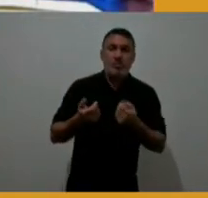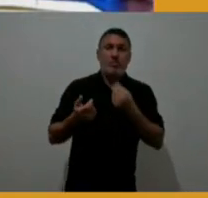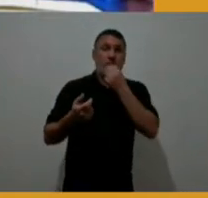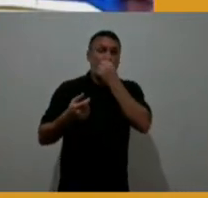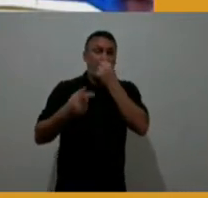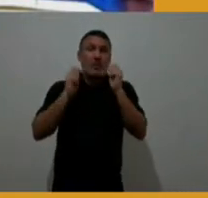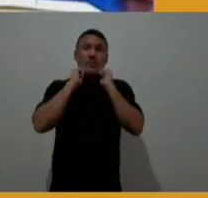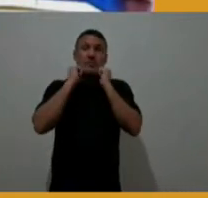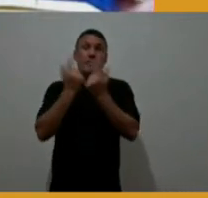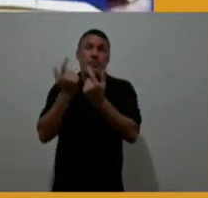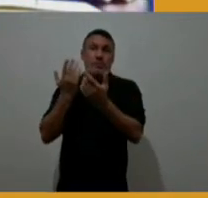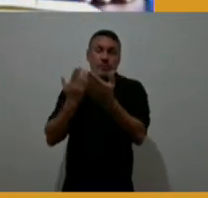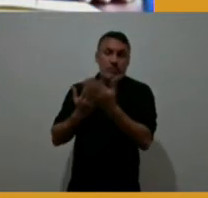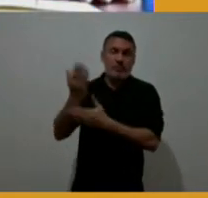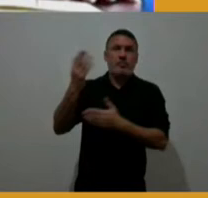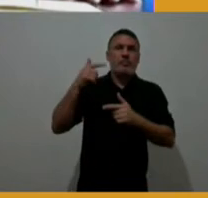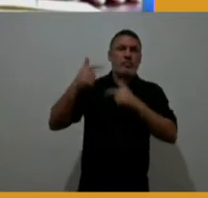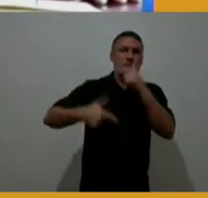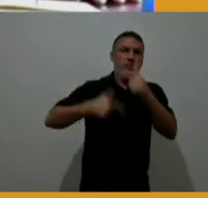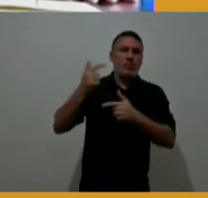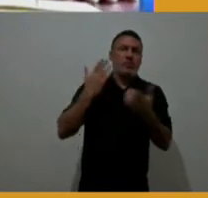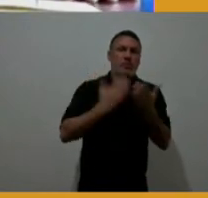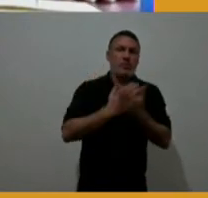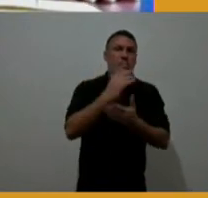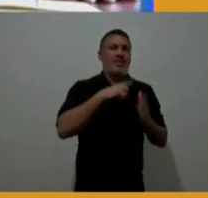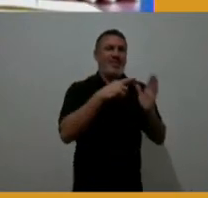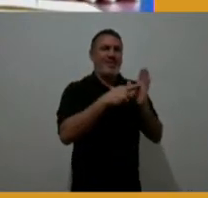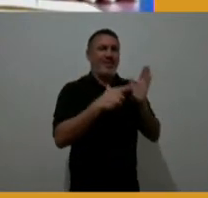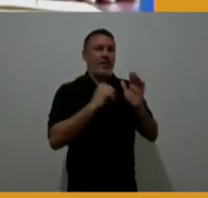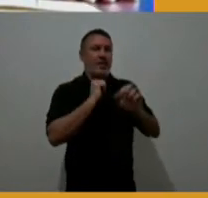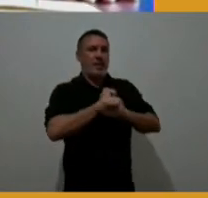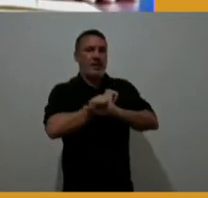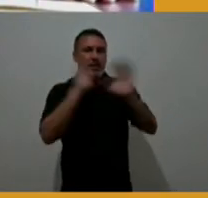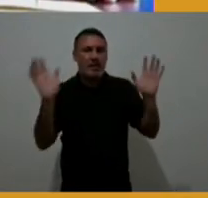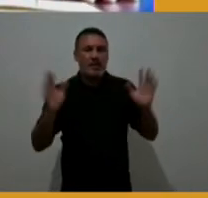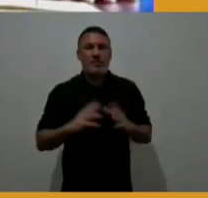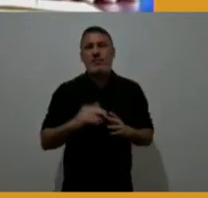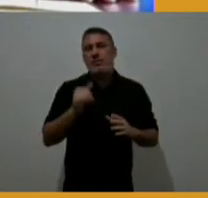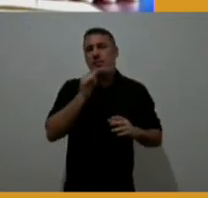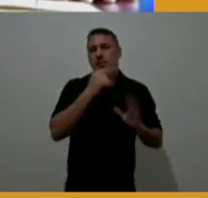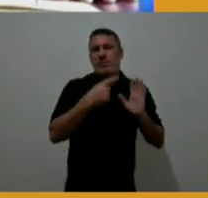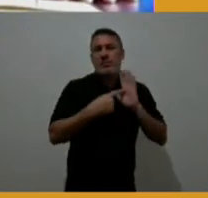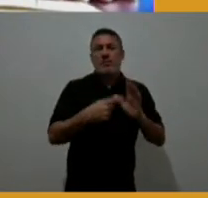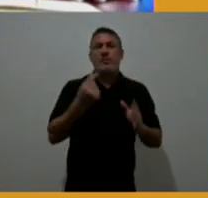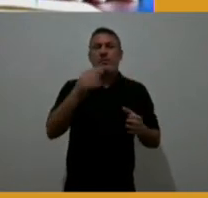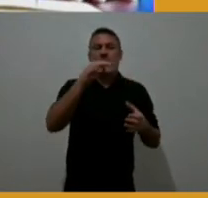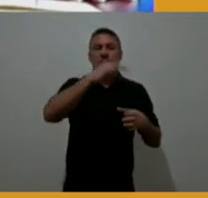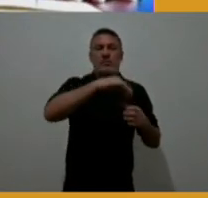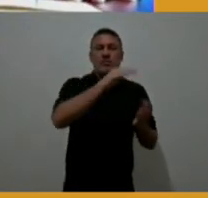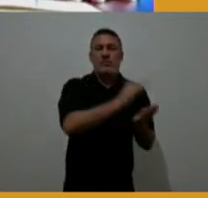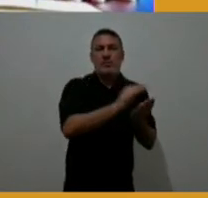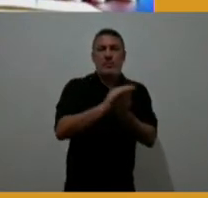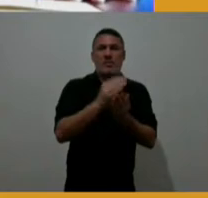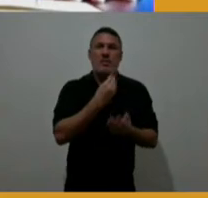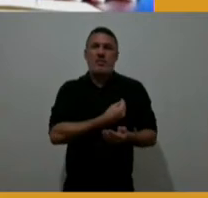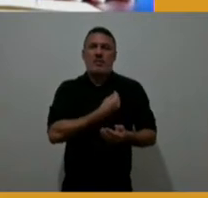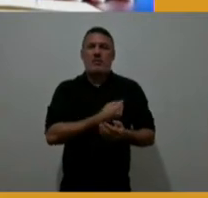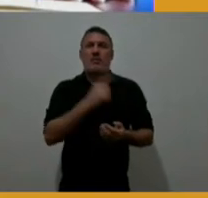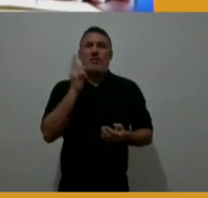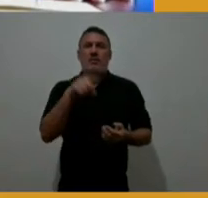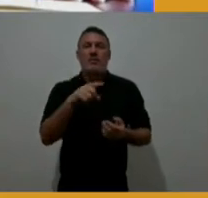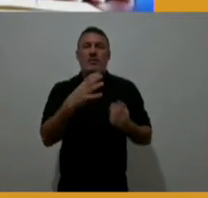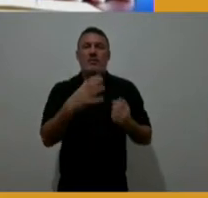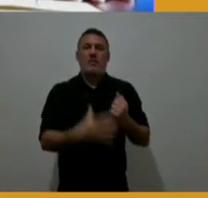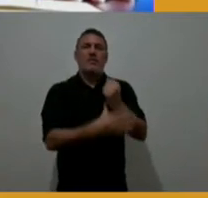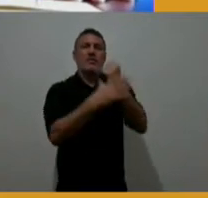principais ações, né, com regras claras. Cito o exemplo do Fundo de Participação de Proteção ao Emprego, que nós criamos aqui